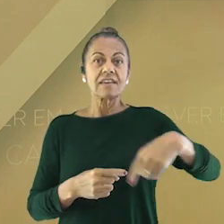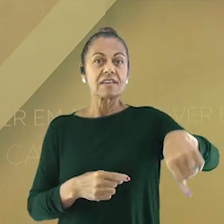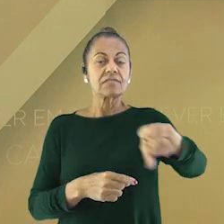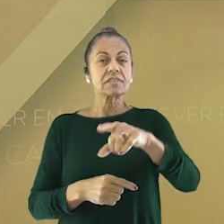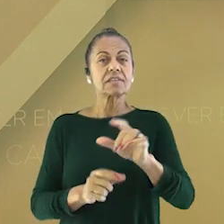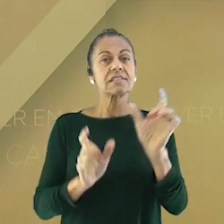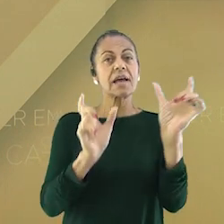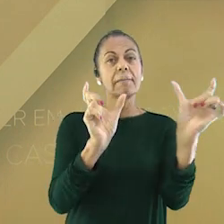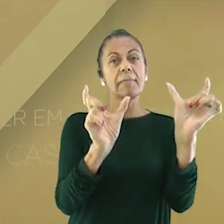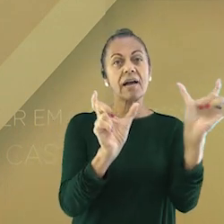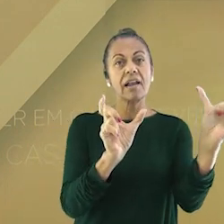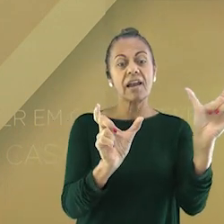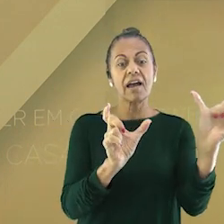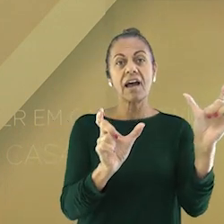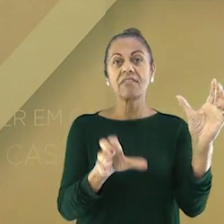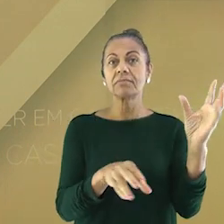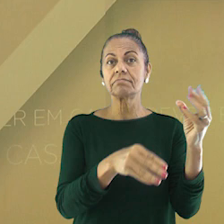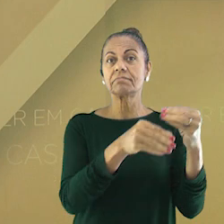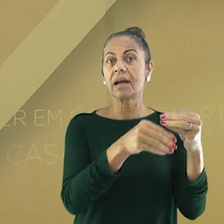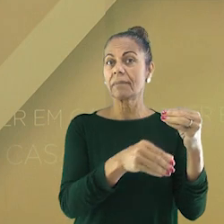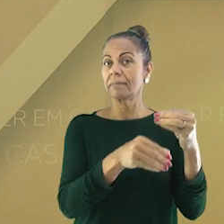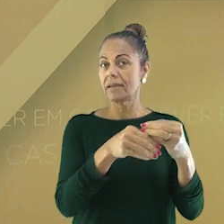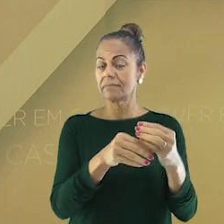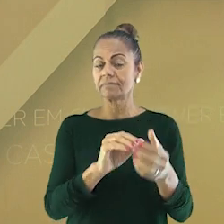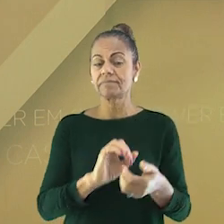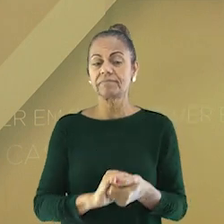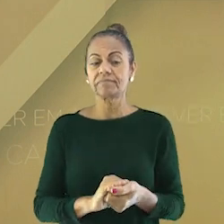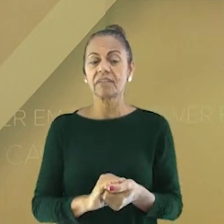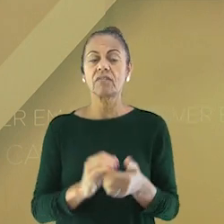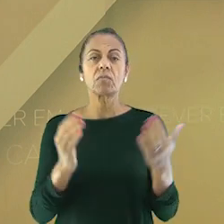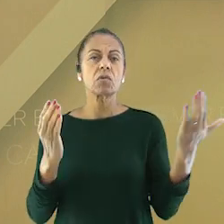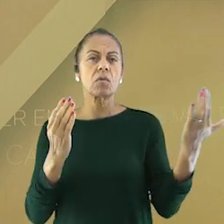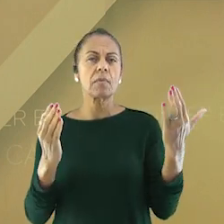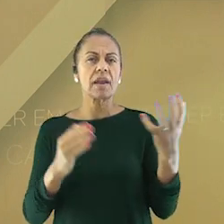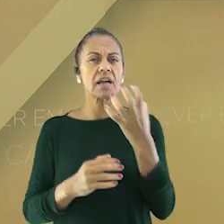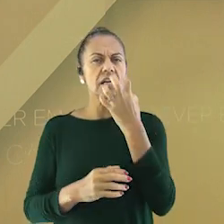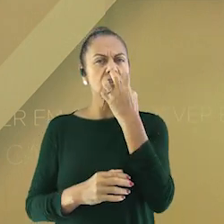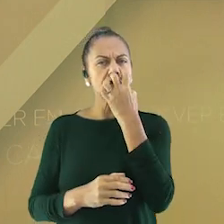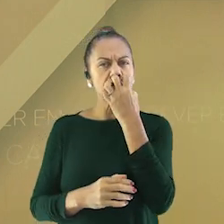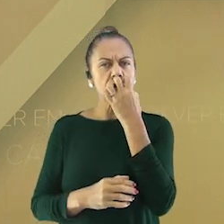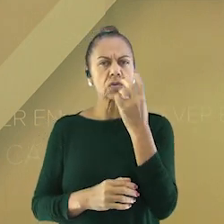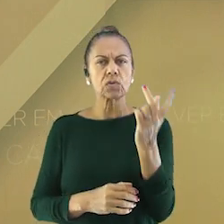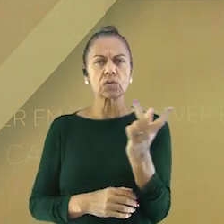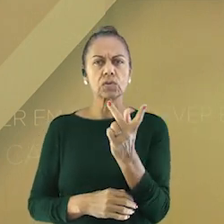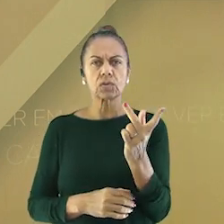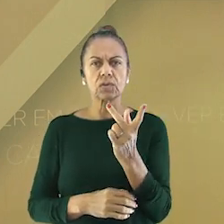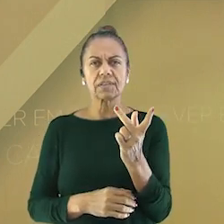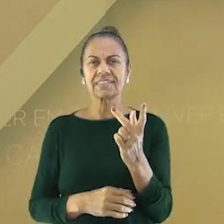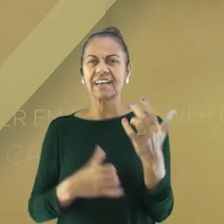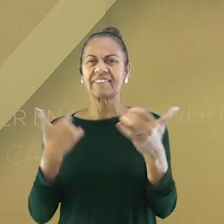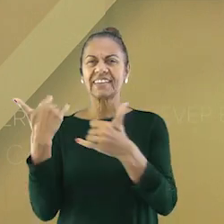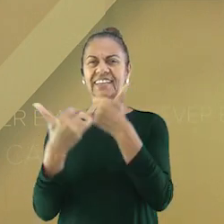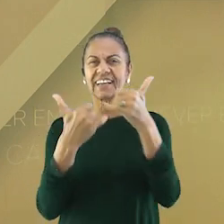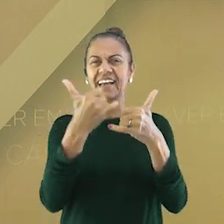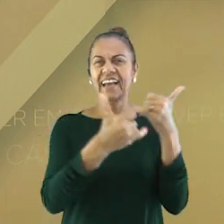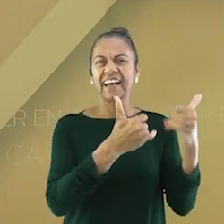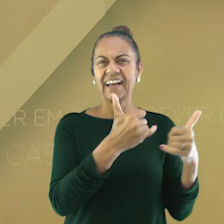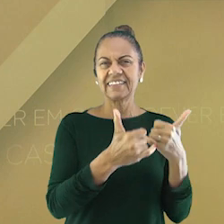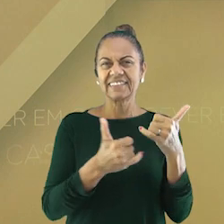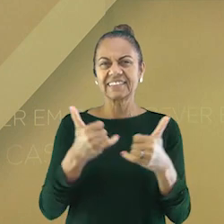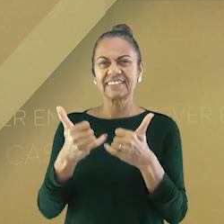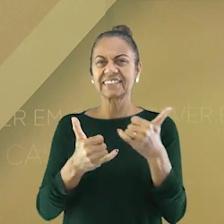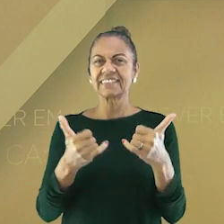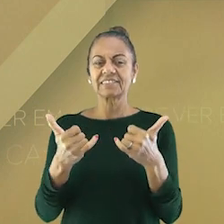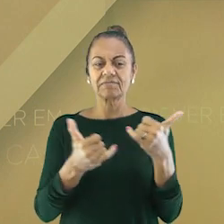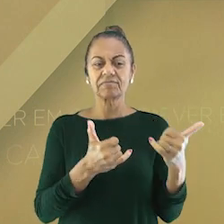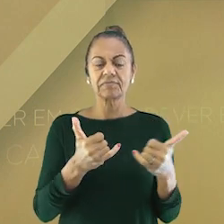Vejamos o que aprendemos. Vou mostrar os enunciados e vocês terão que encontrar as palavras que preenchem os espaços com as comparações. Vamos